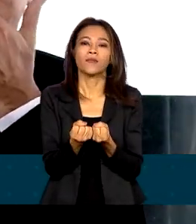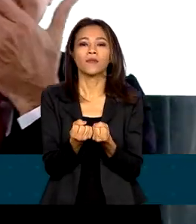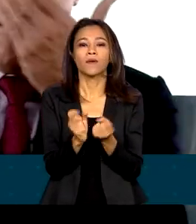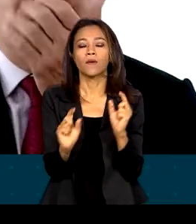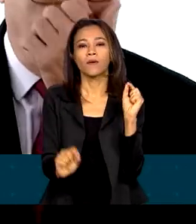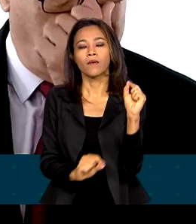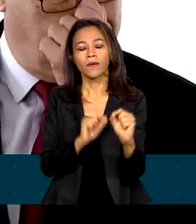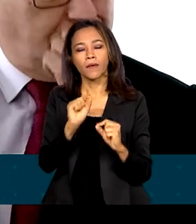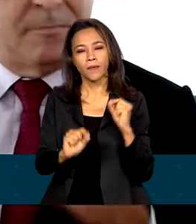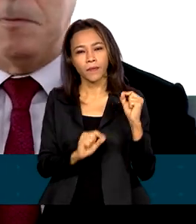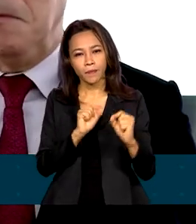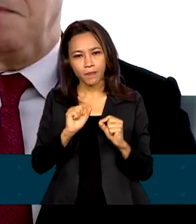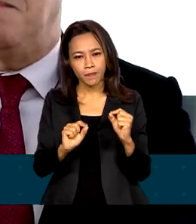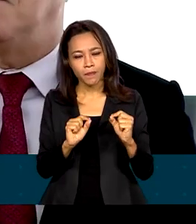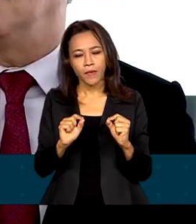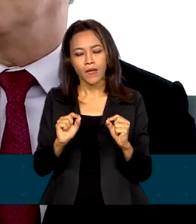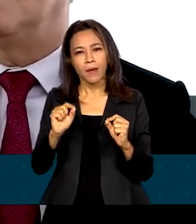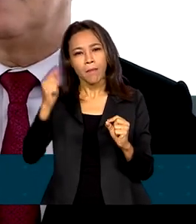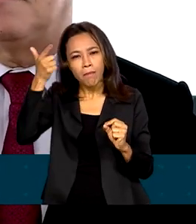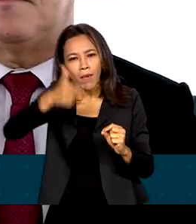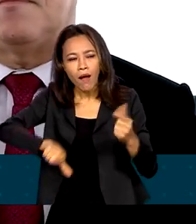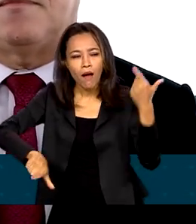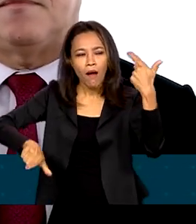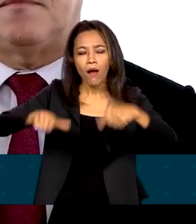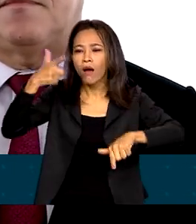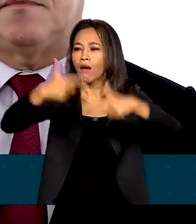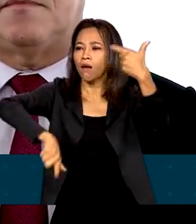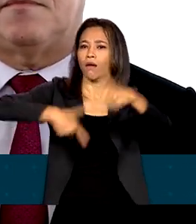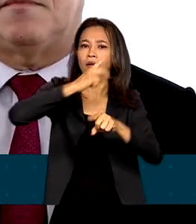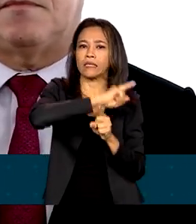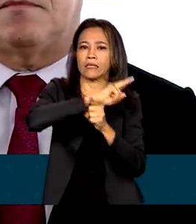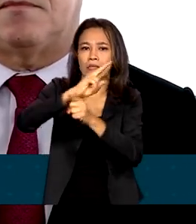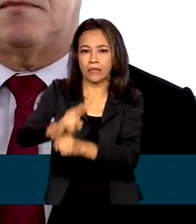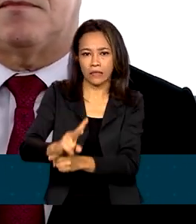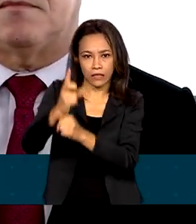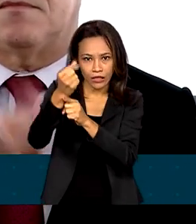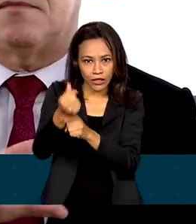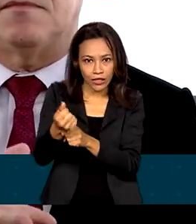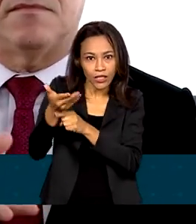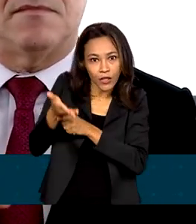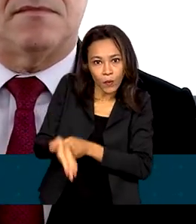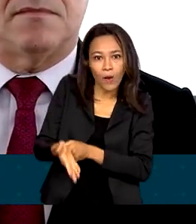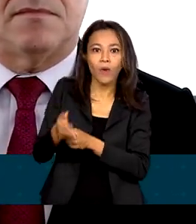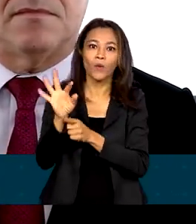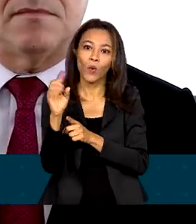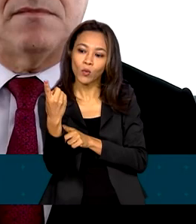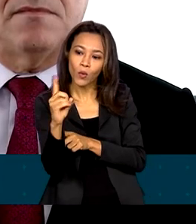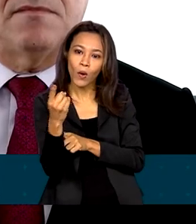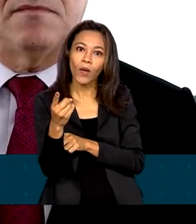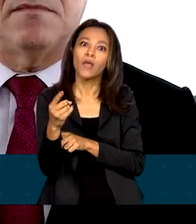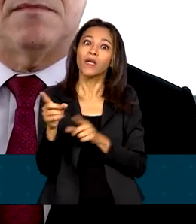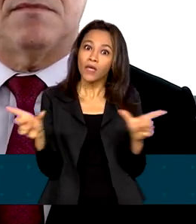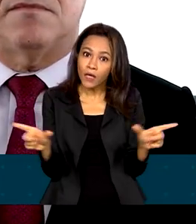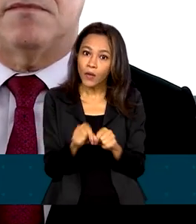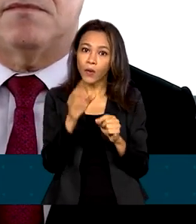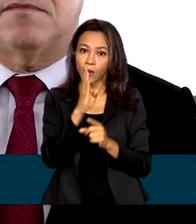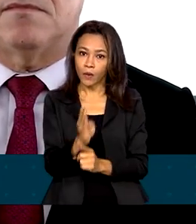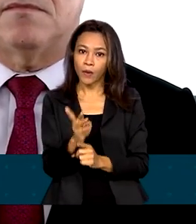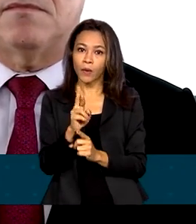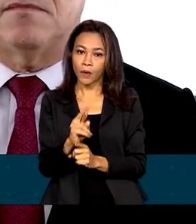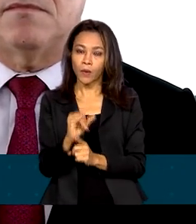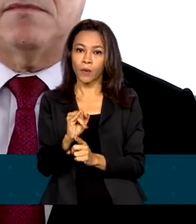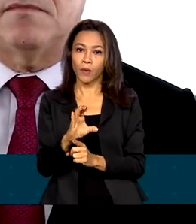talvez, implementar mais linhas de crédito dolarizadas, como essa que o BRICS vai fomentar, e tem tantos outros, tem tanto